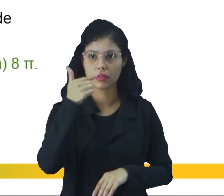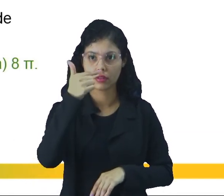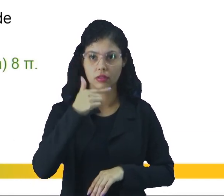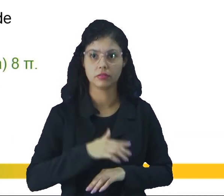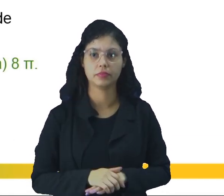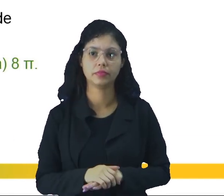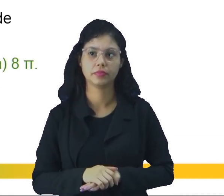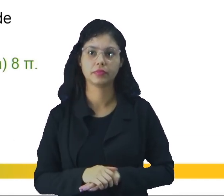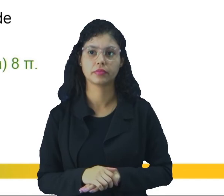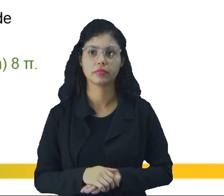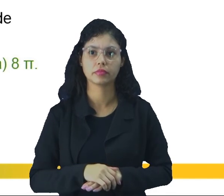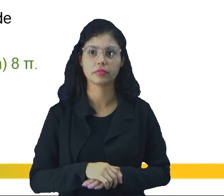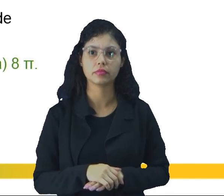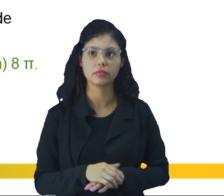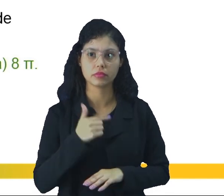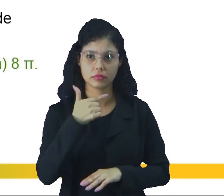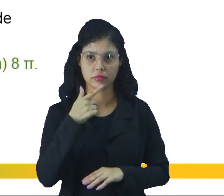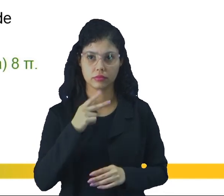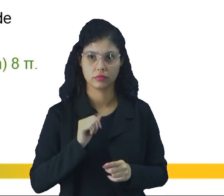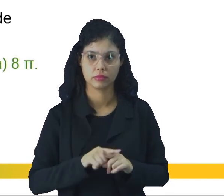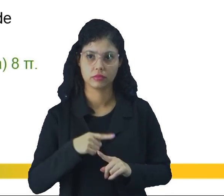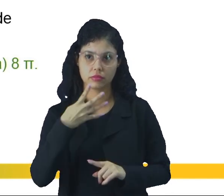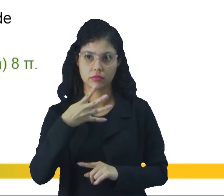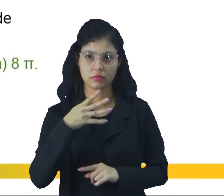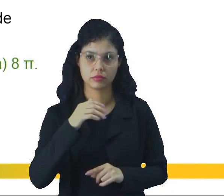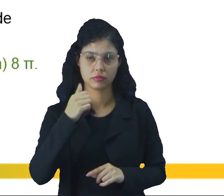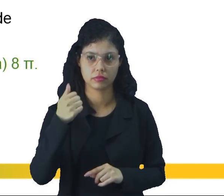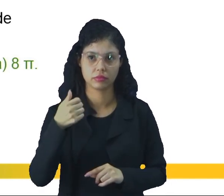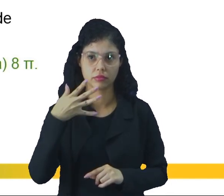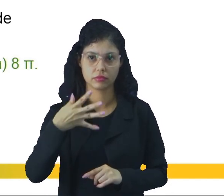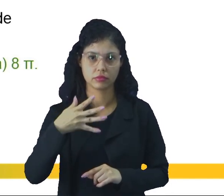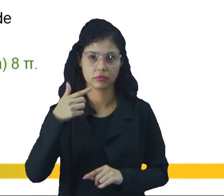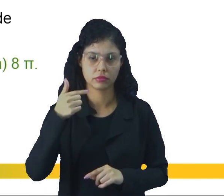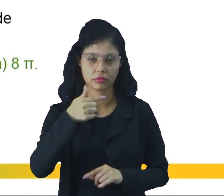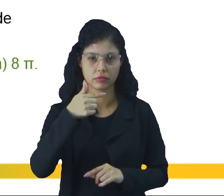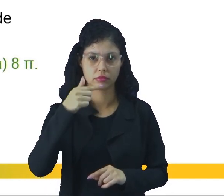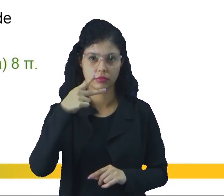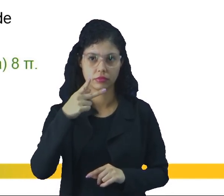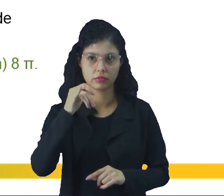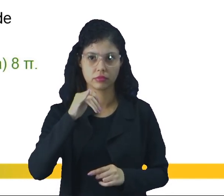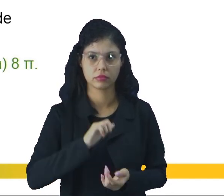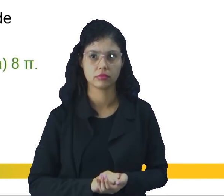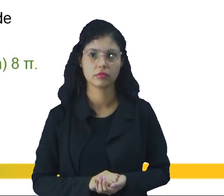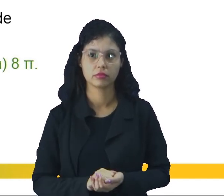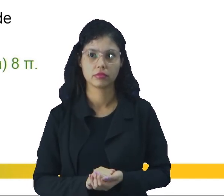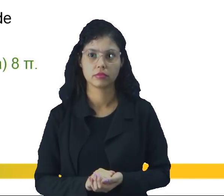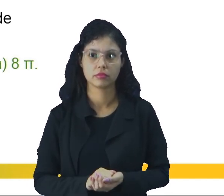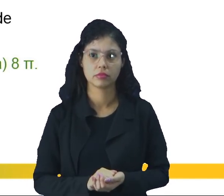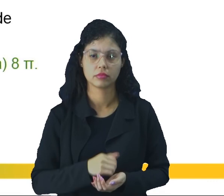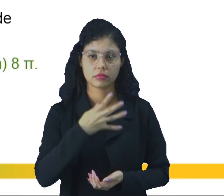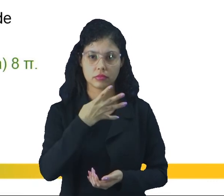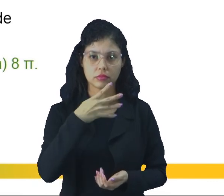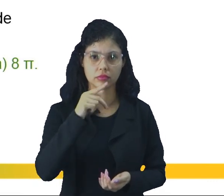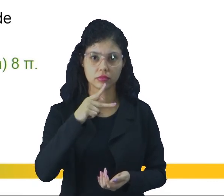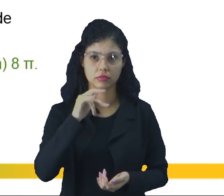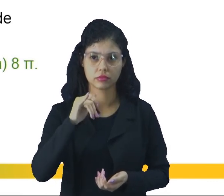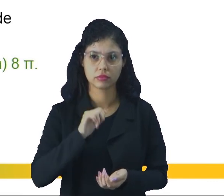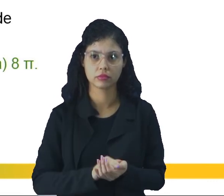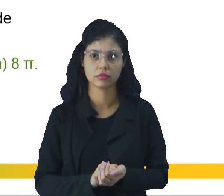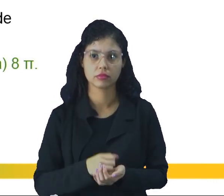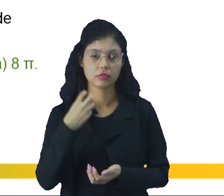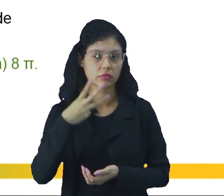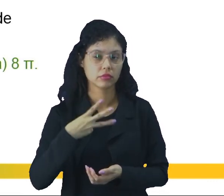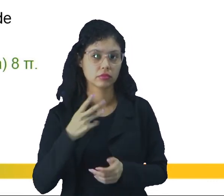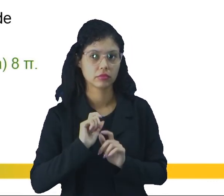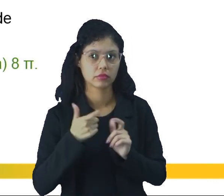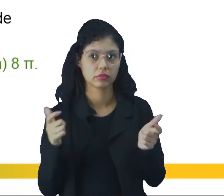quadrado, 2 ao quadrado, 4, 4 vezes π, 4π. Então, eu tenho aqui, ó, o 4π. A área 3